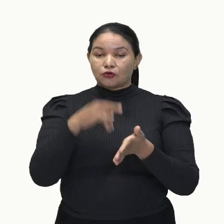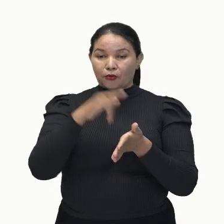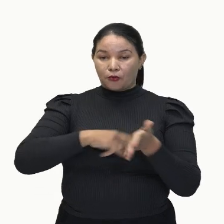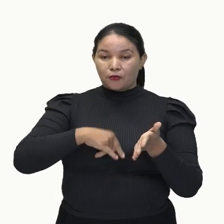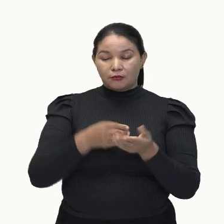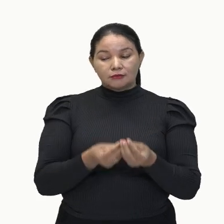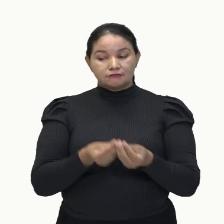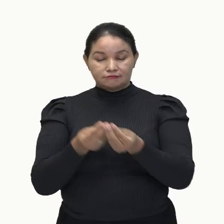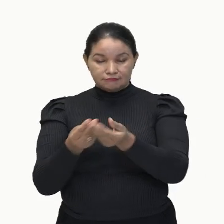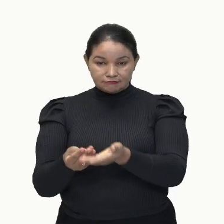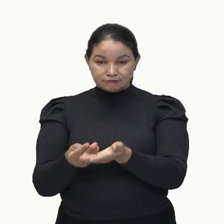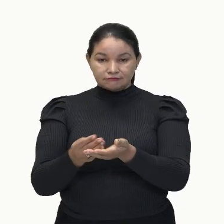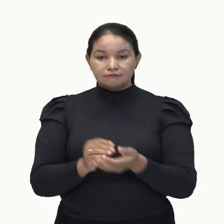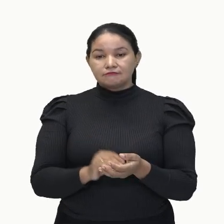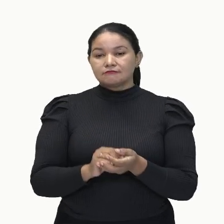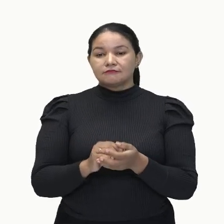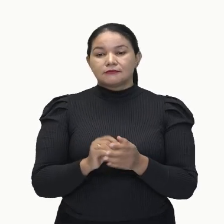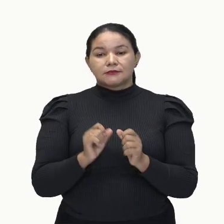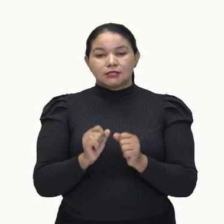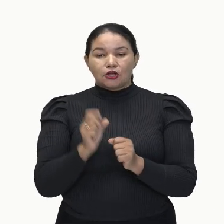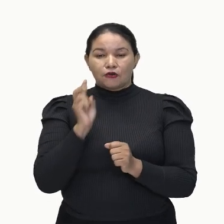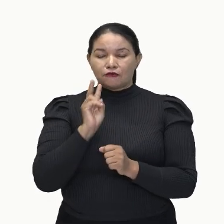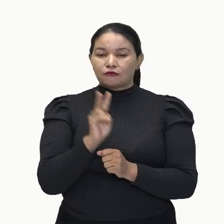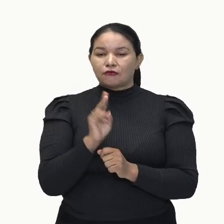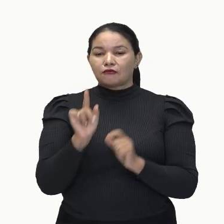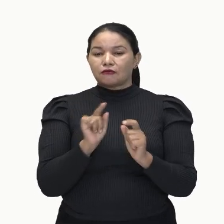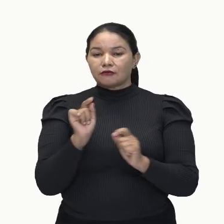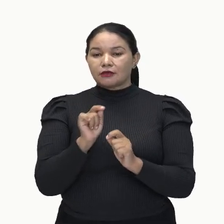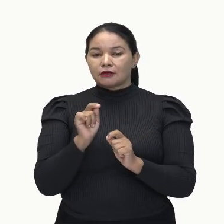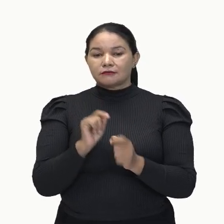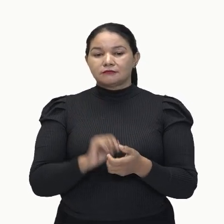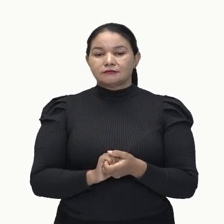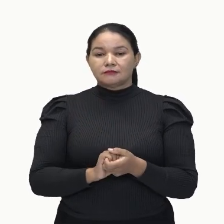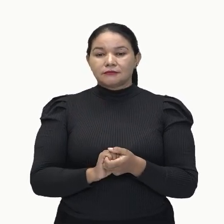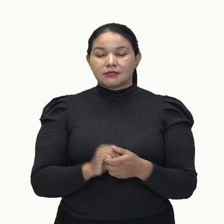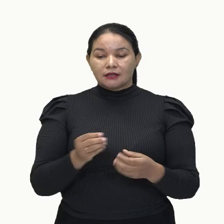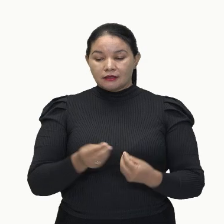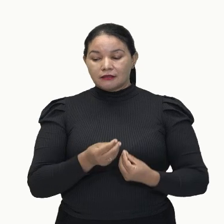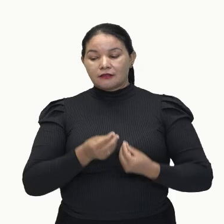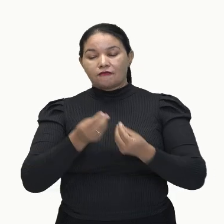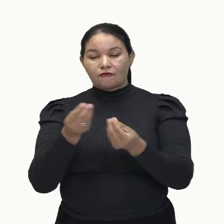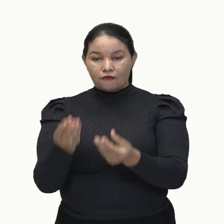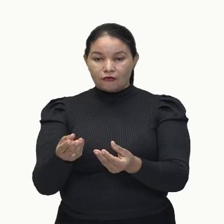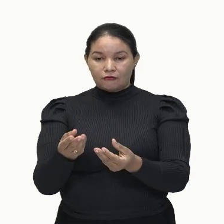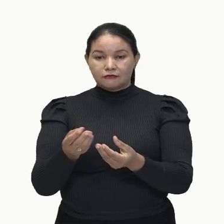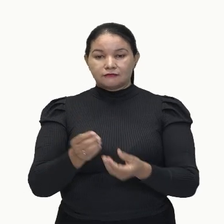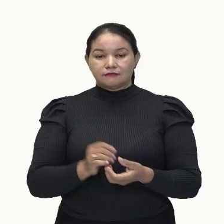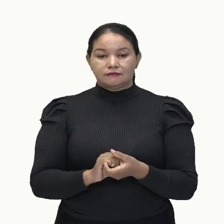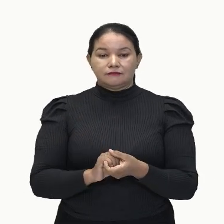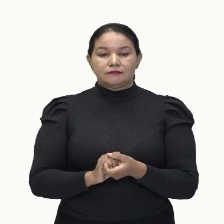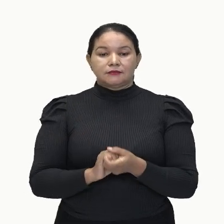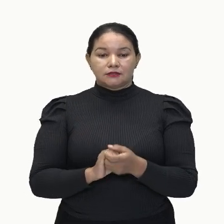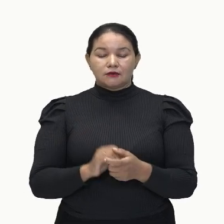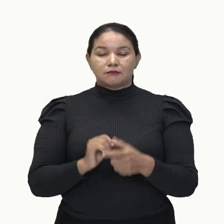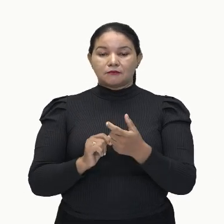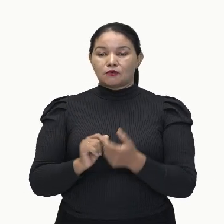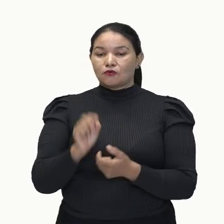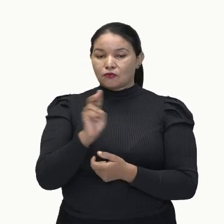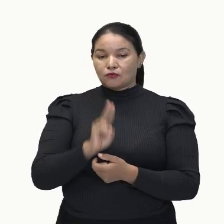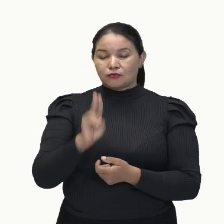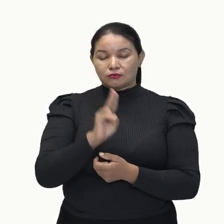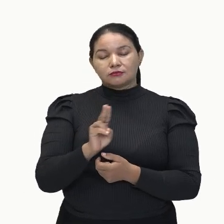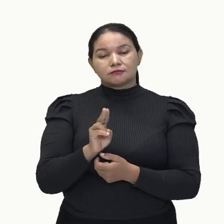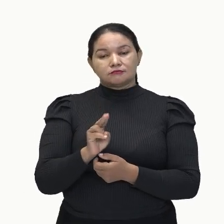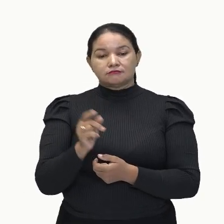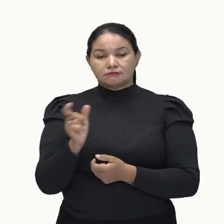pessoa então aqui podemos dizer ó deas deas perceberam Essas são as